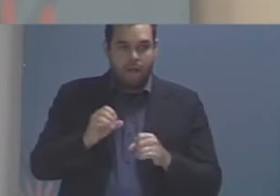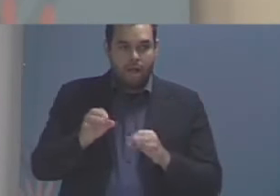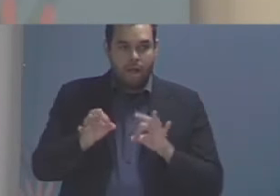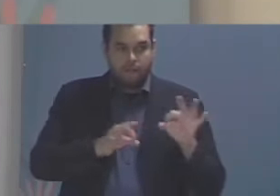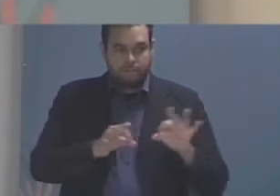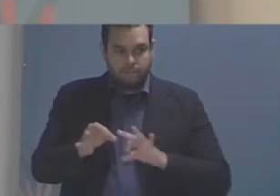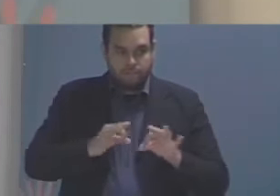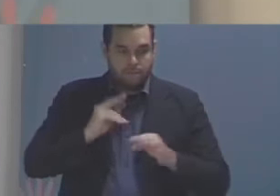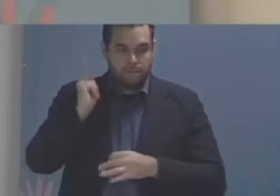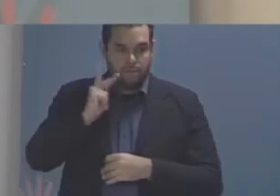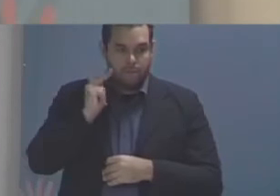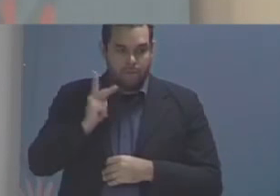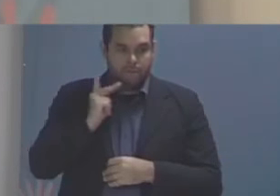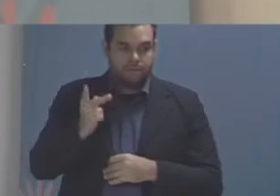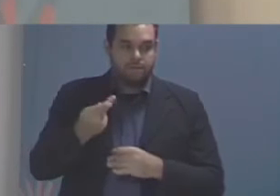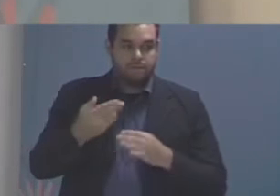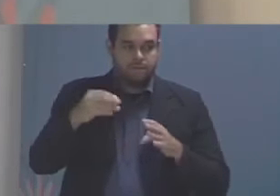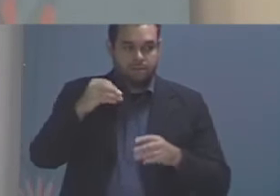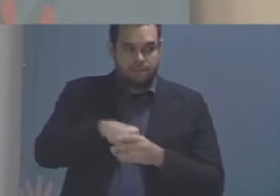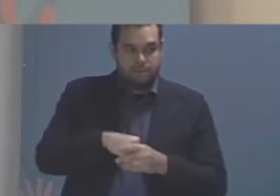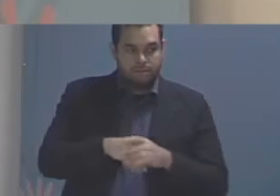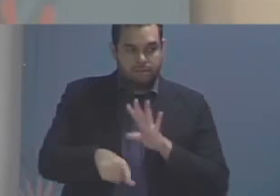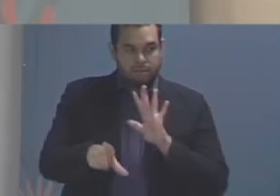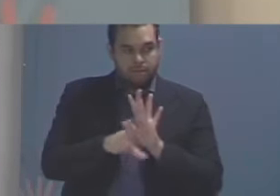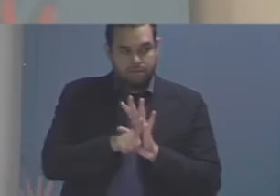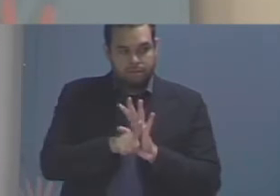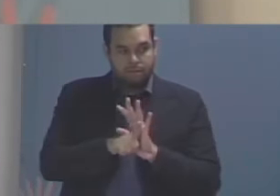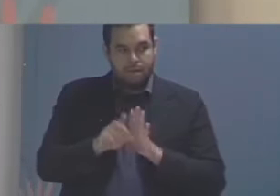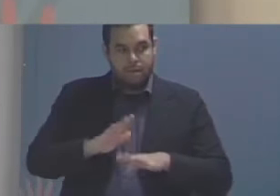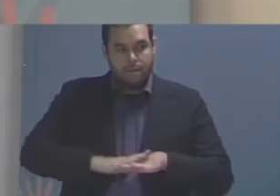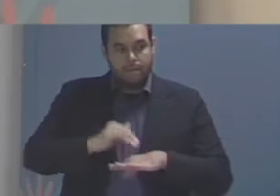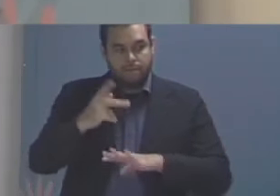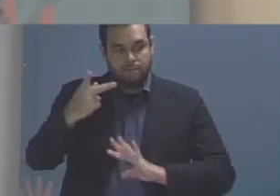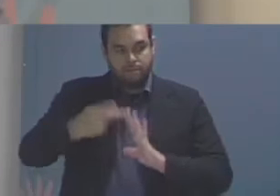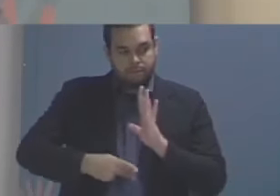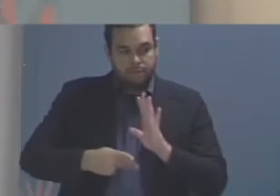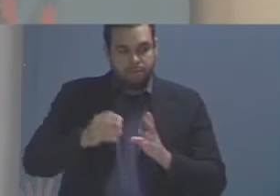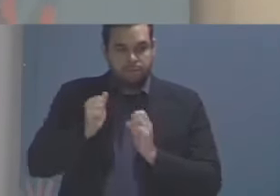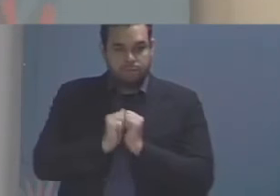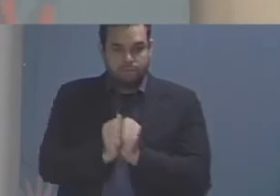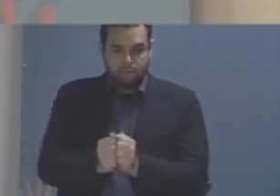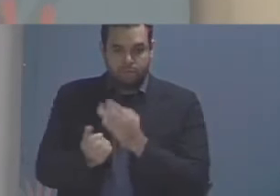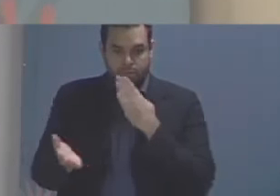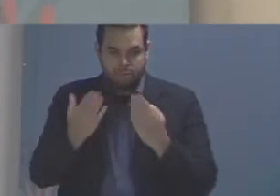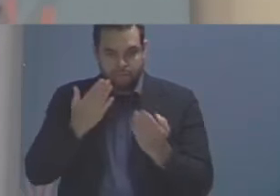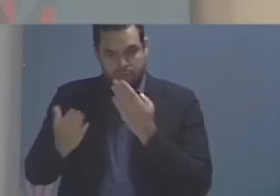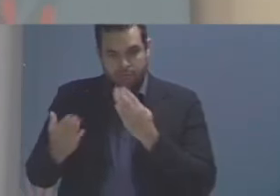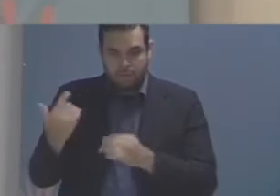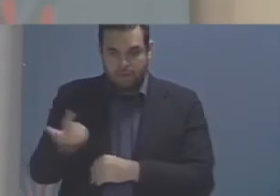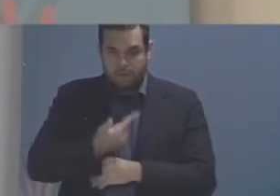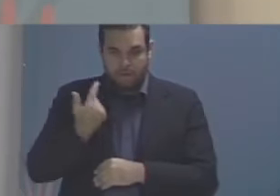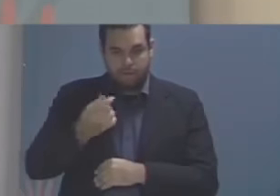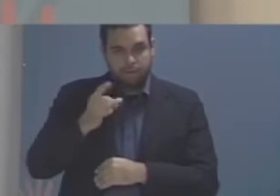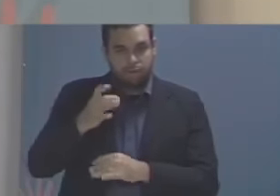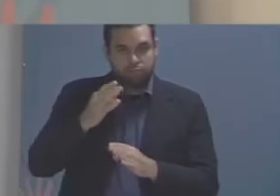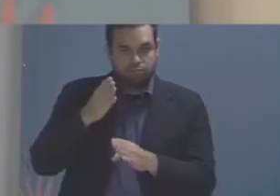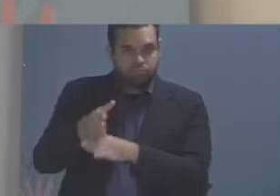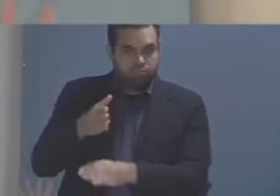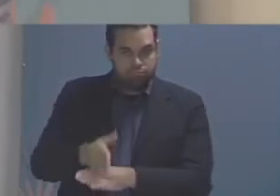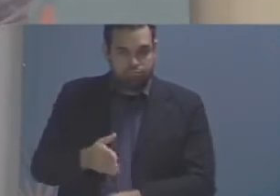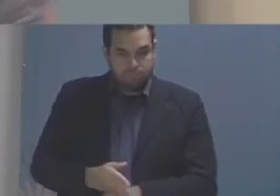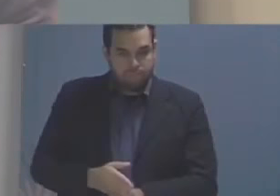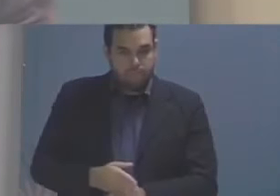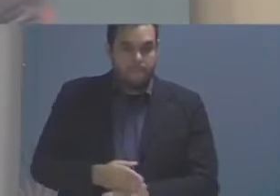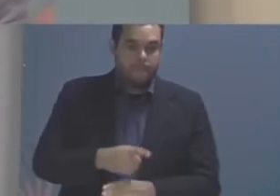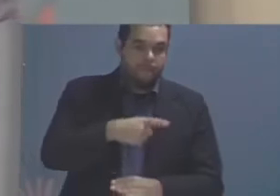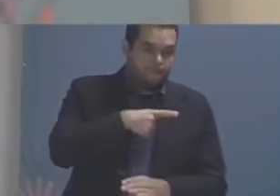político, que ele fica nas casas legislativas tentando ver quais são os projetos com uma aderência em relação à psicologia. Mas o cara faz simplesmente uma tabela de frequências. Esse projeto